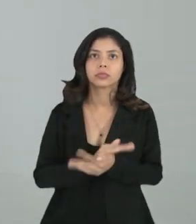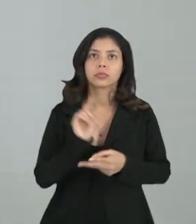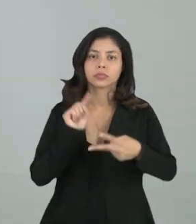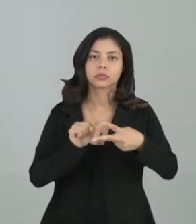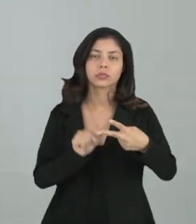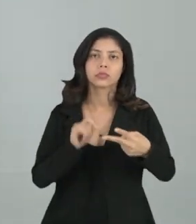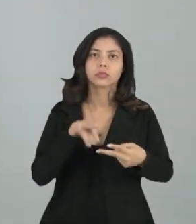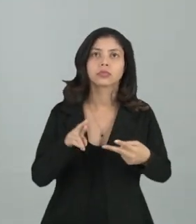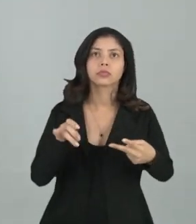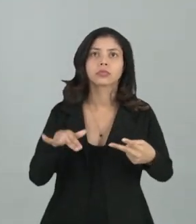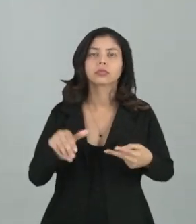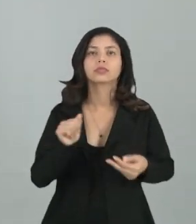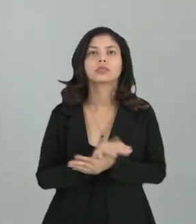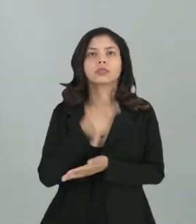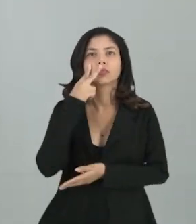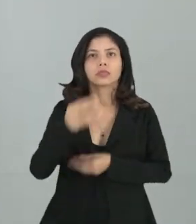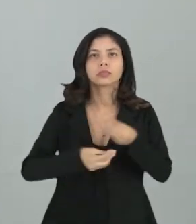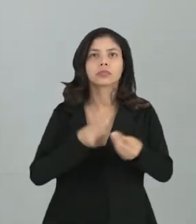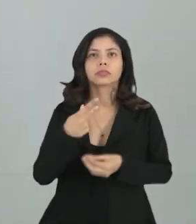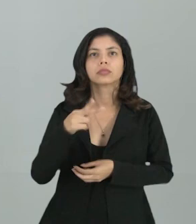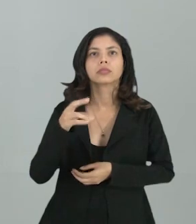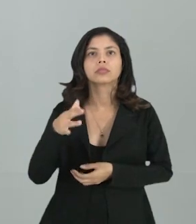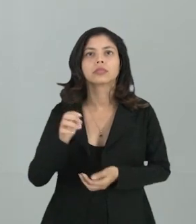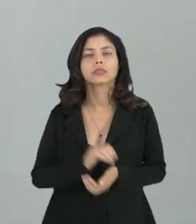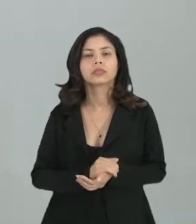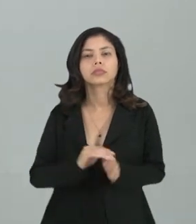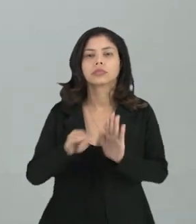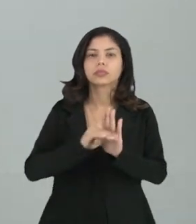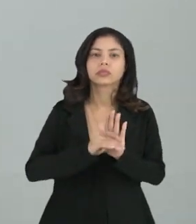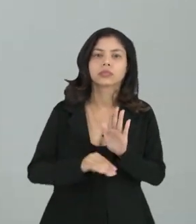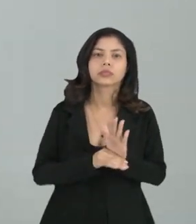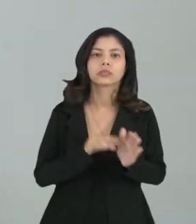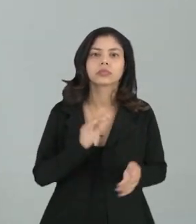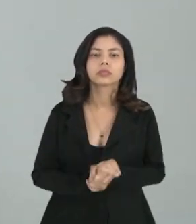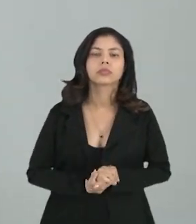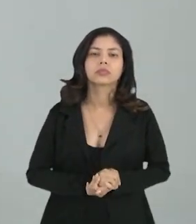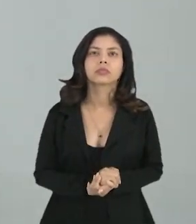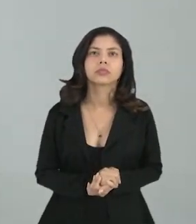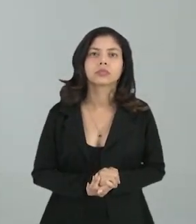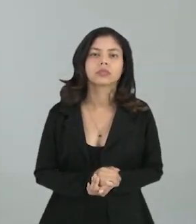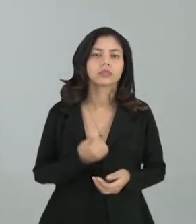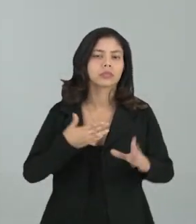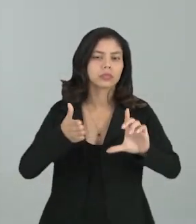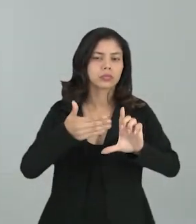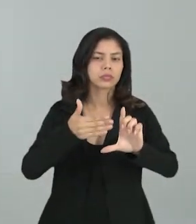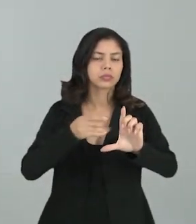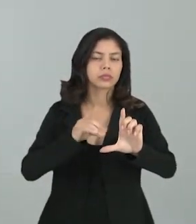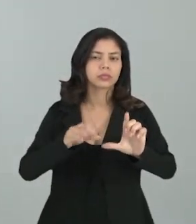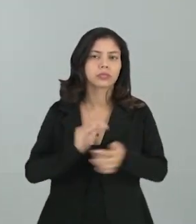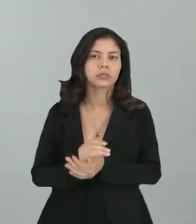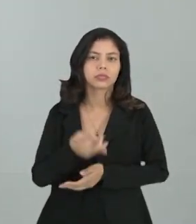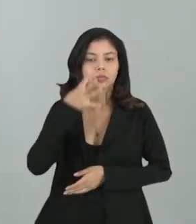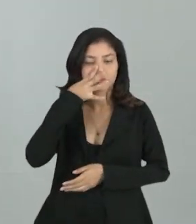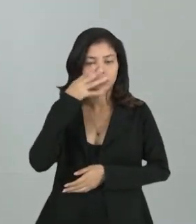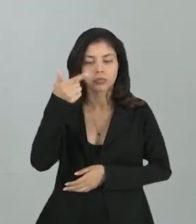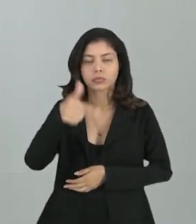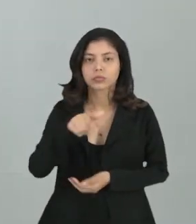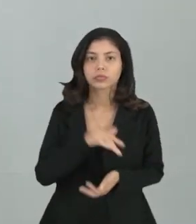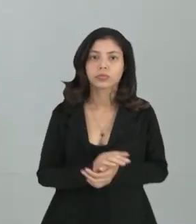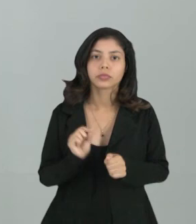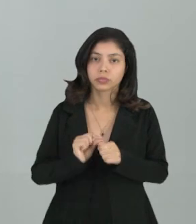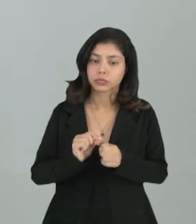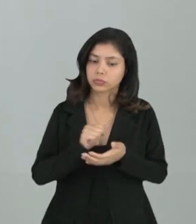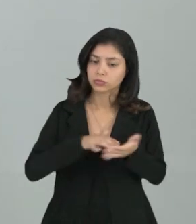duas incógnitas, né, vistas como pares ordenados. Depois você compareça na plataforma Eduque, assista essa aula novamente, faça